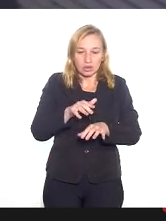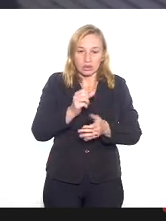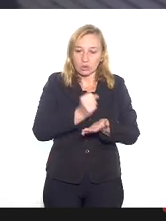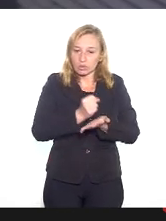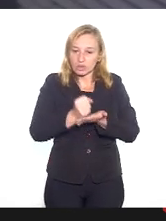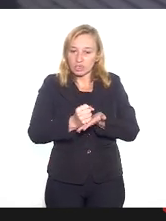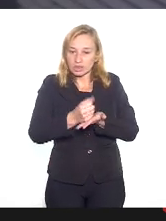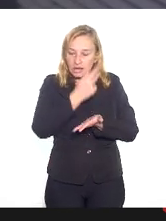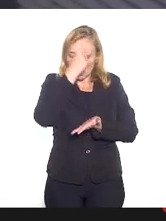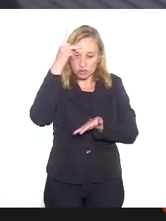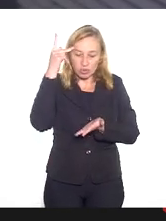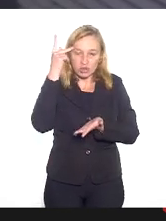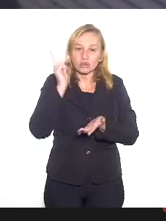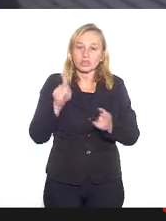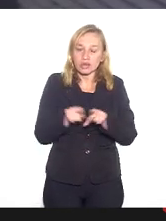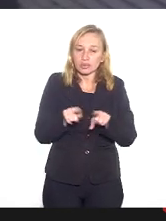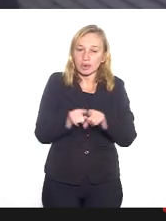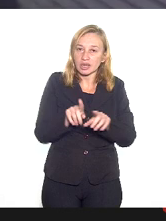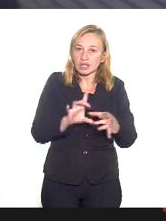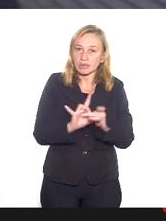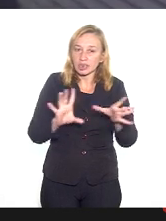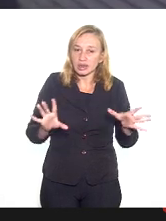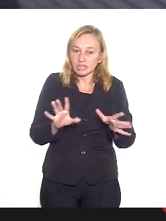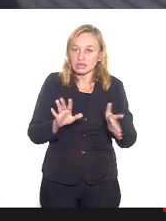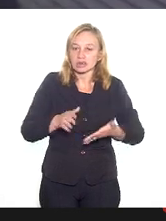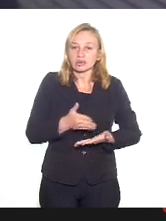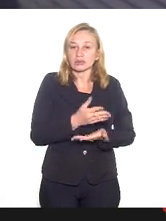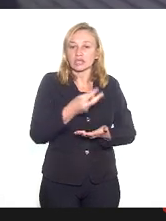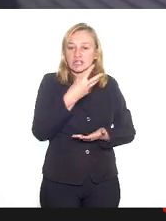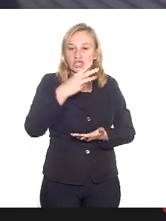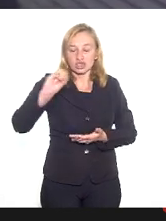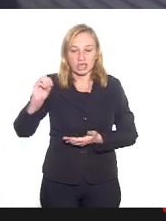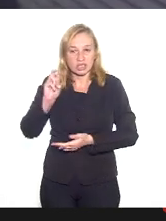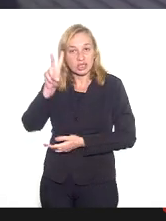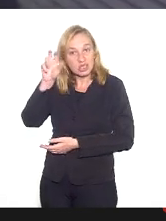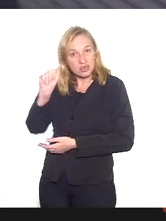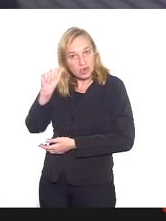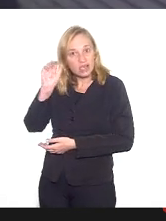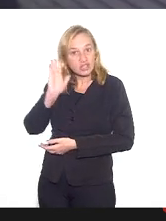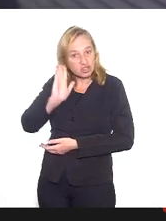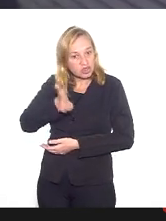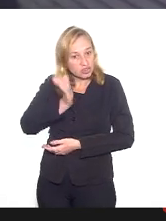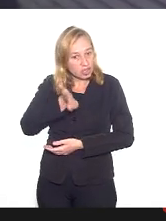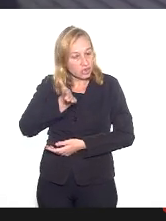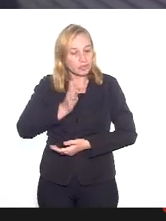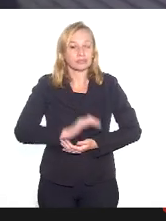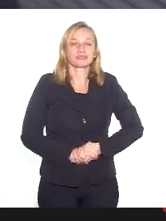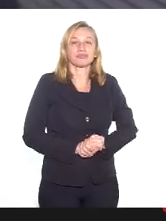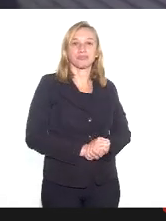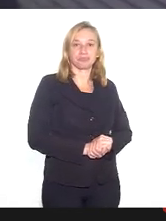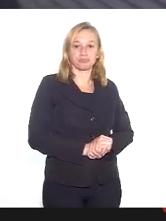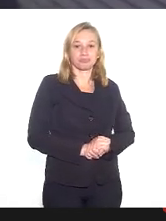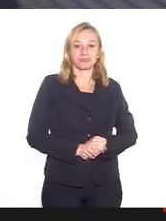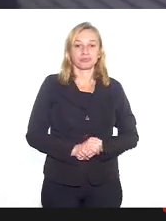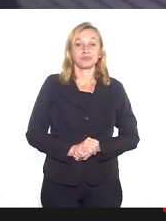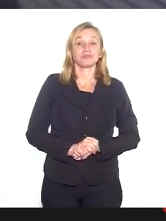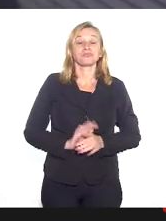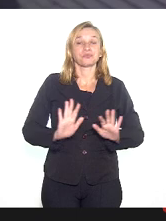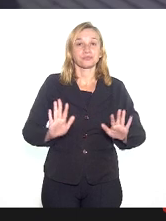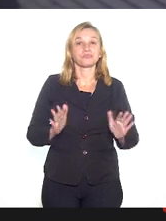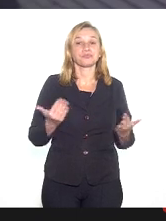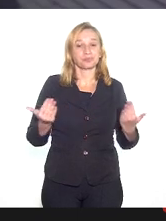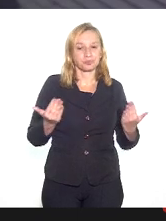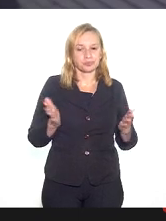houve autorização para essas 300 vagas efetivas. Em paralelo a isso,